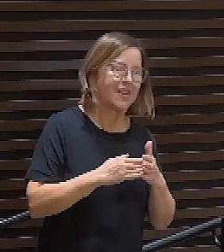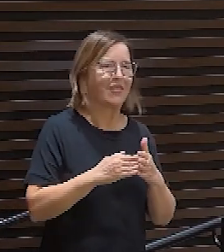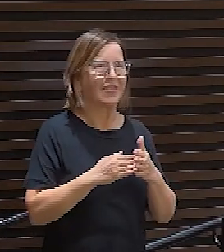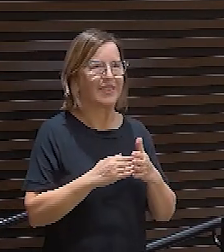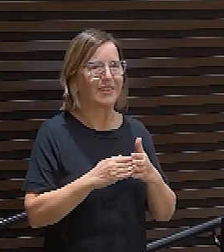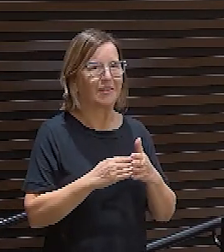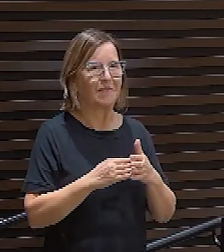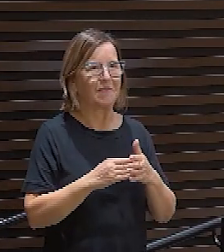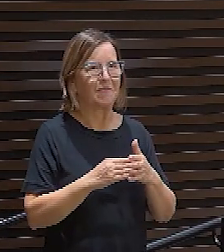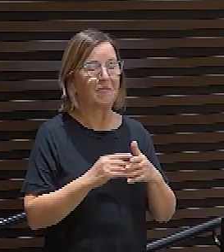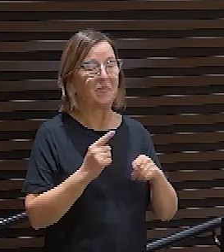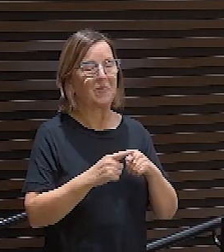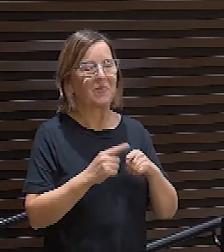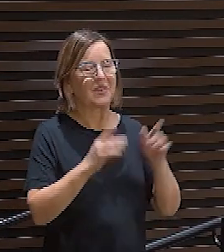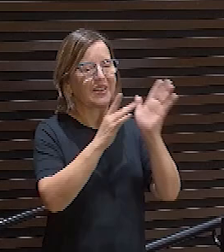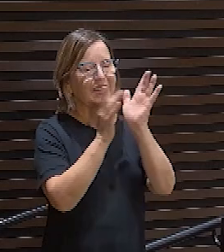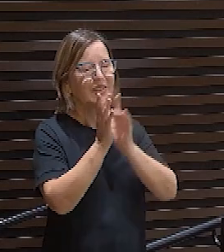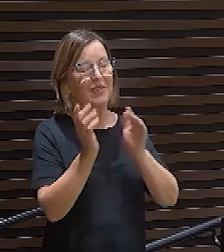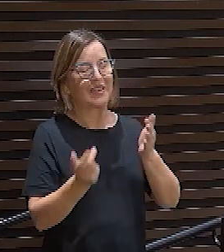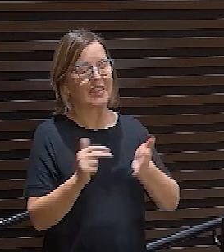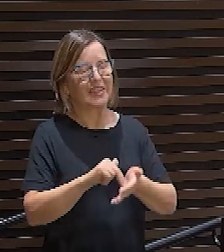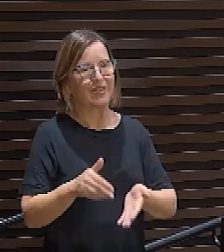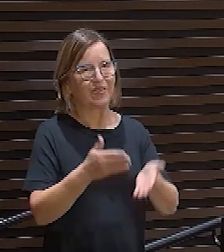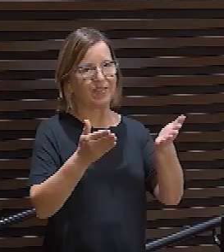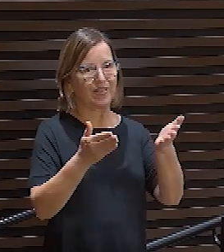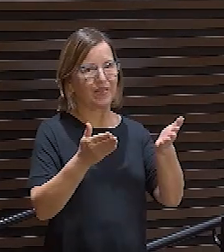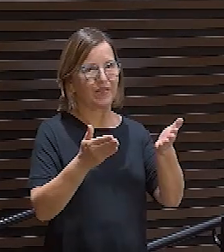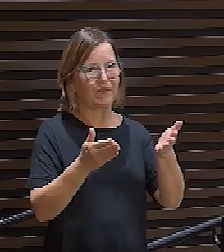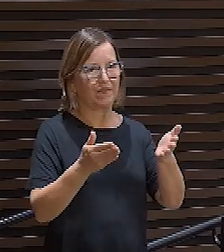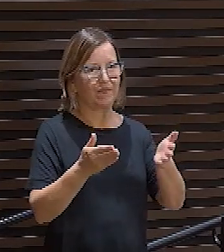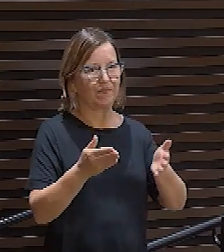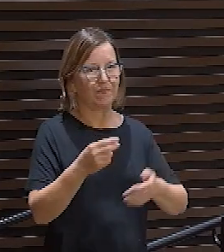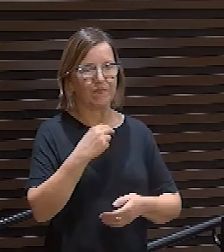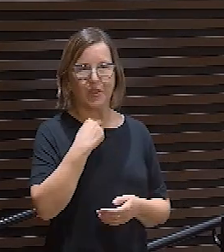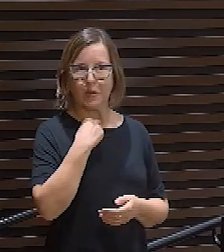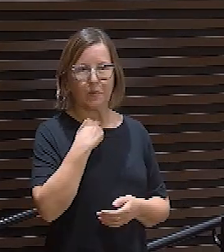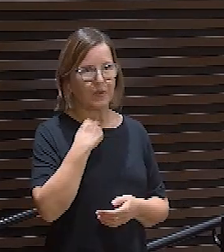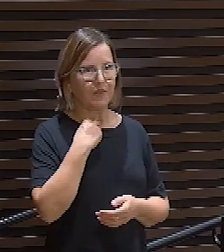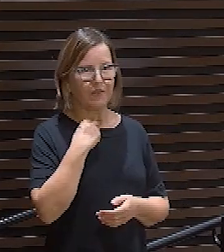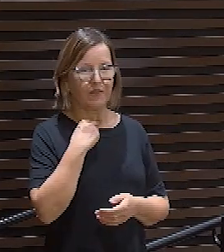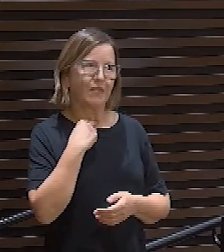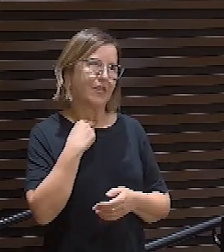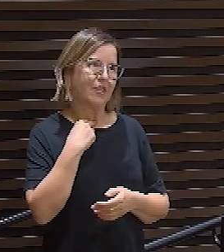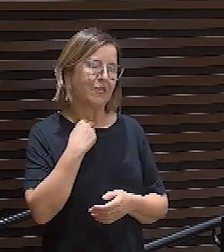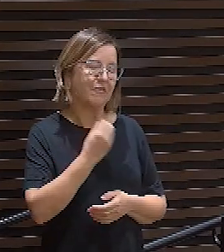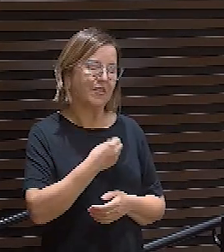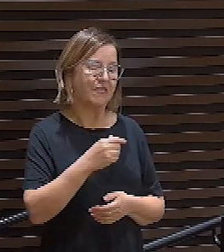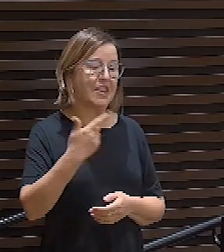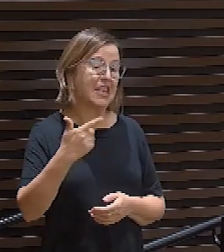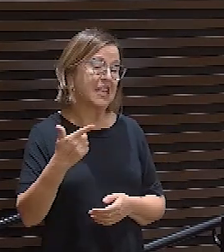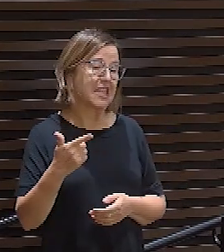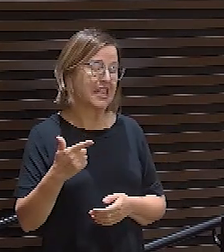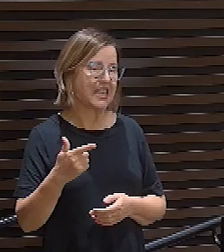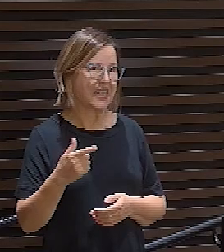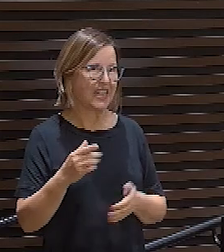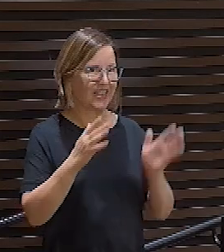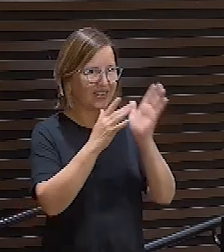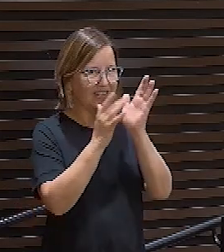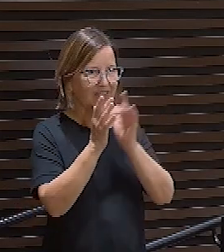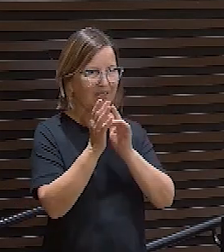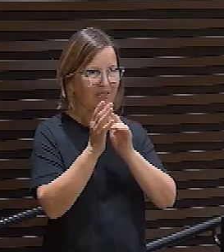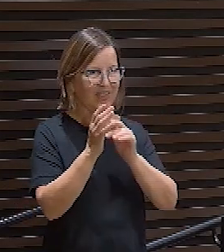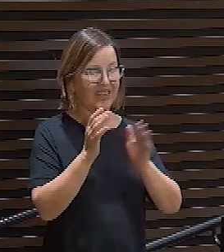ressuscitou. Nós não podemos viver mais do que ele, nós não podemos viver sem ele. Ele sempre